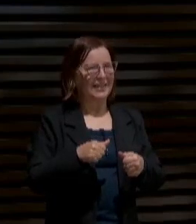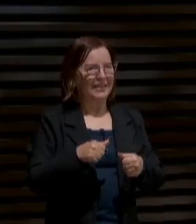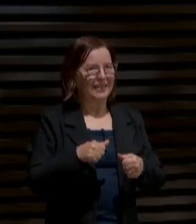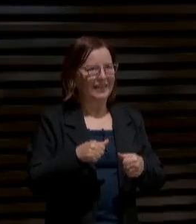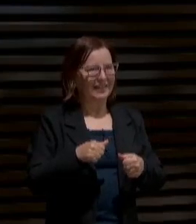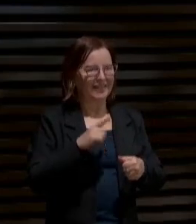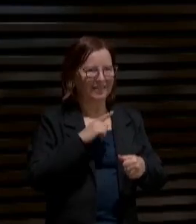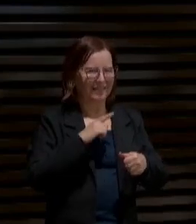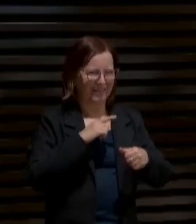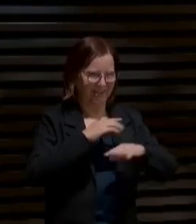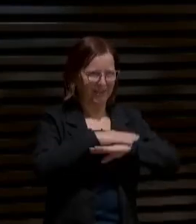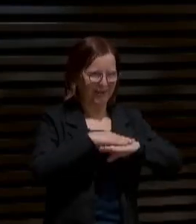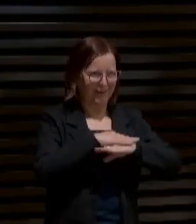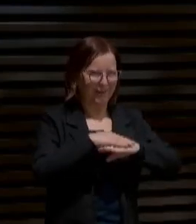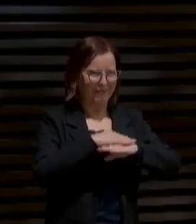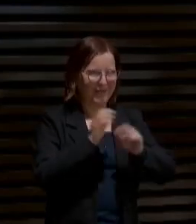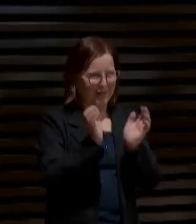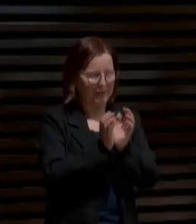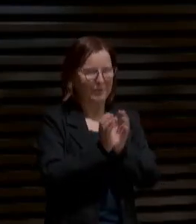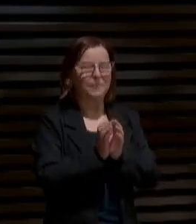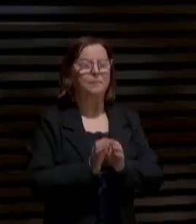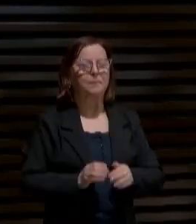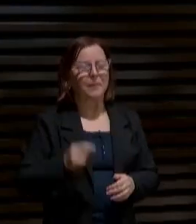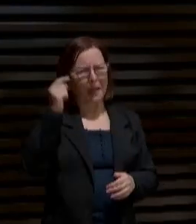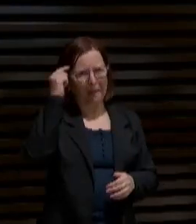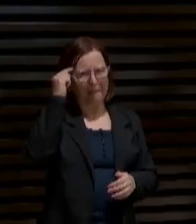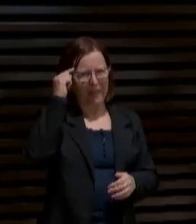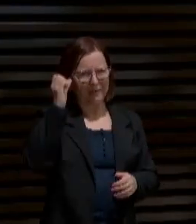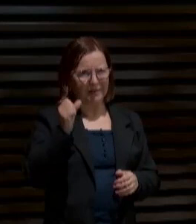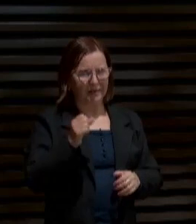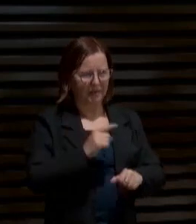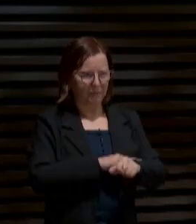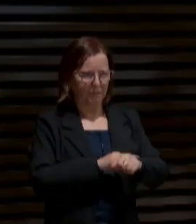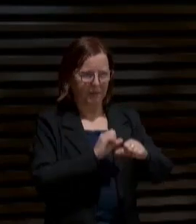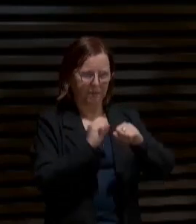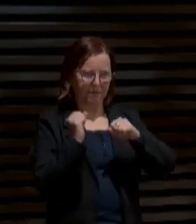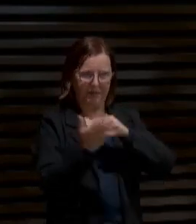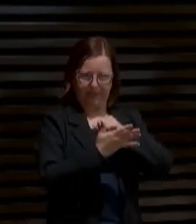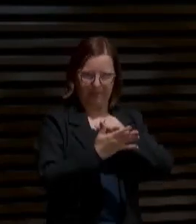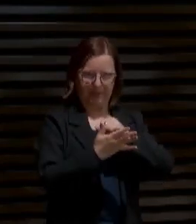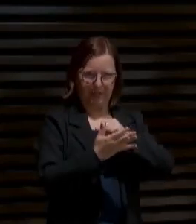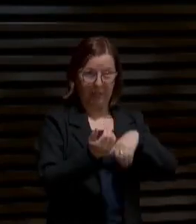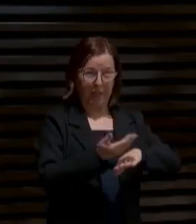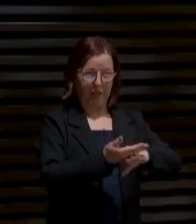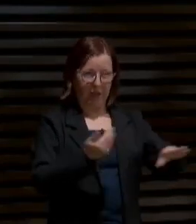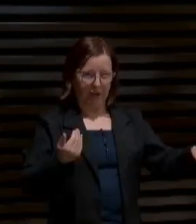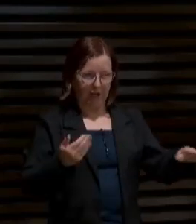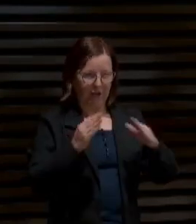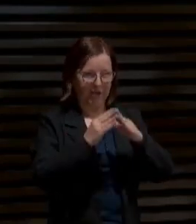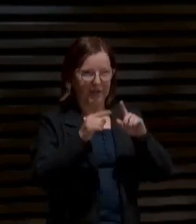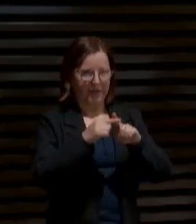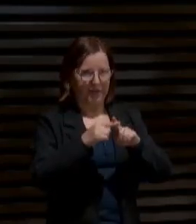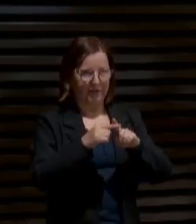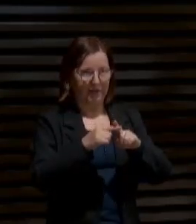e pensa meu irmão nessa pandemia quando você ficou longe da igreja dois anos você se sentiu mais forte